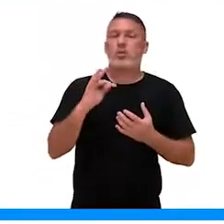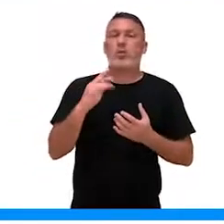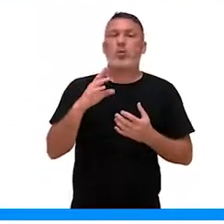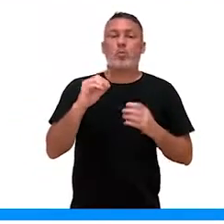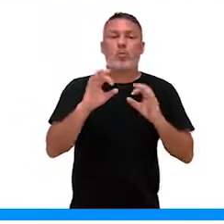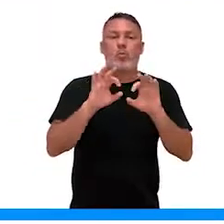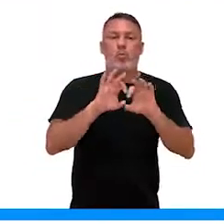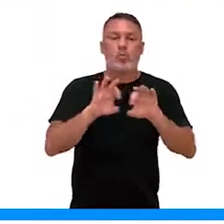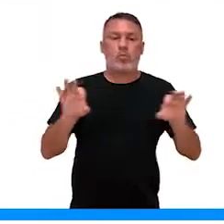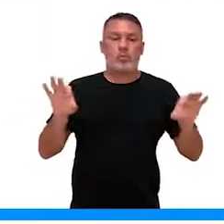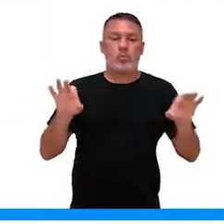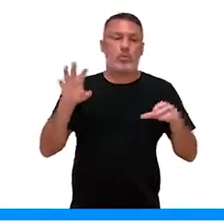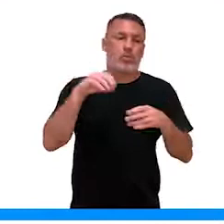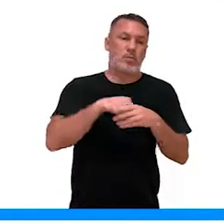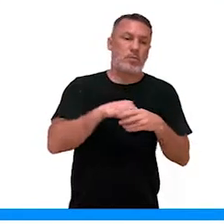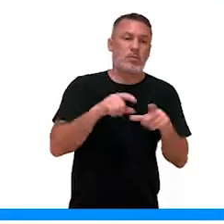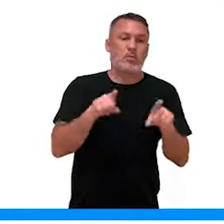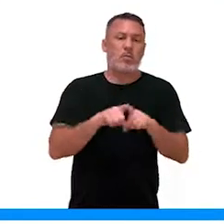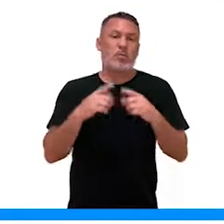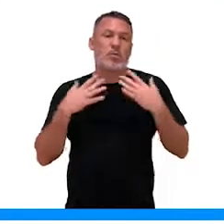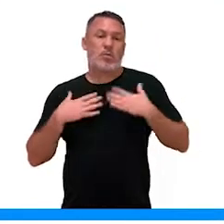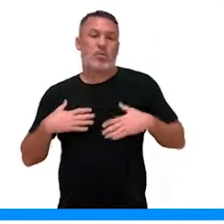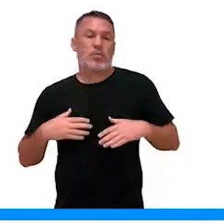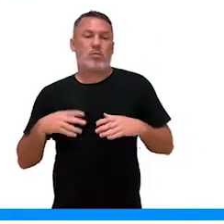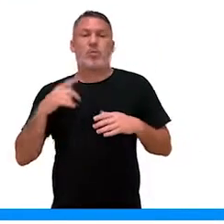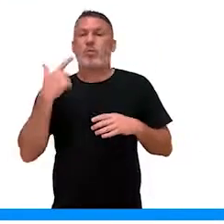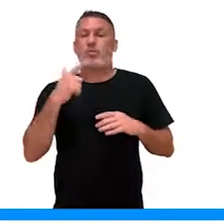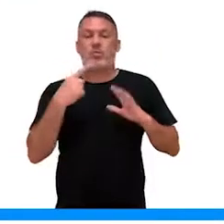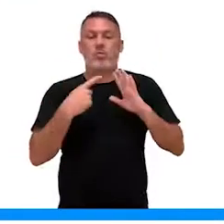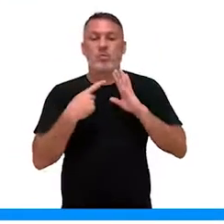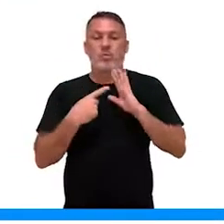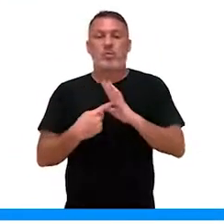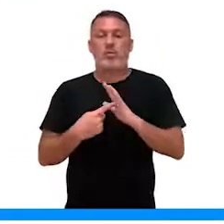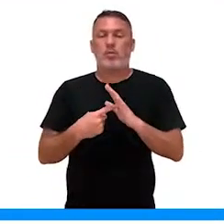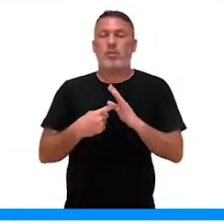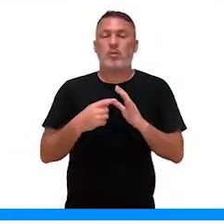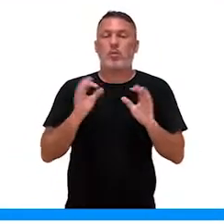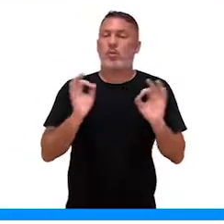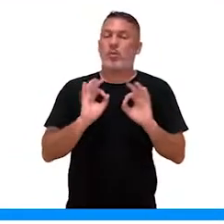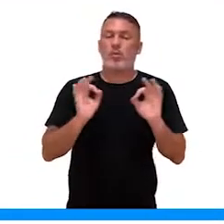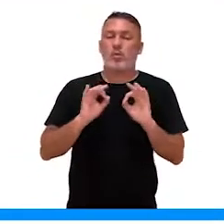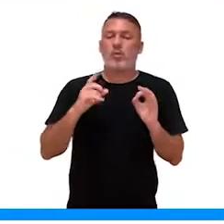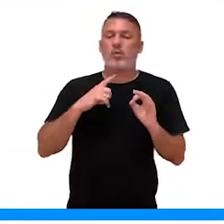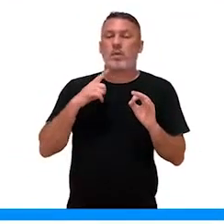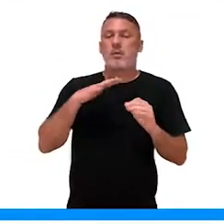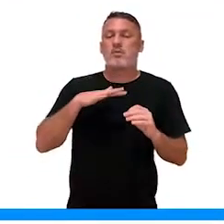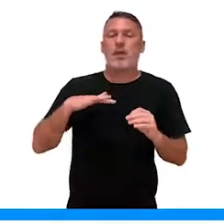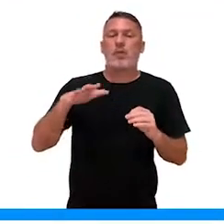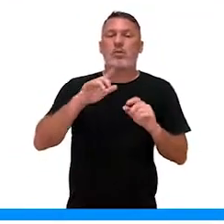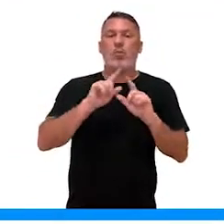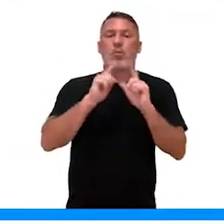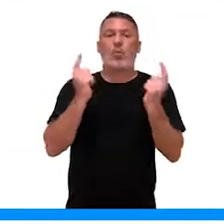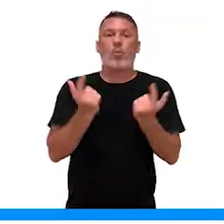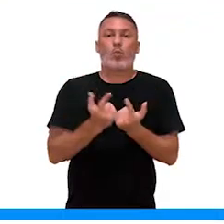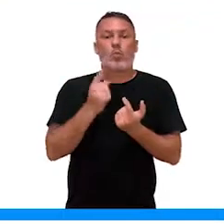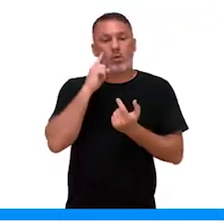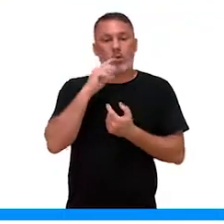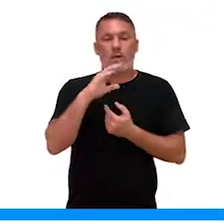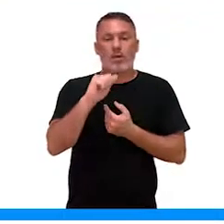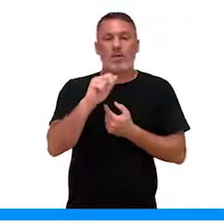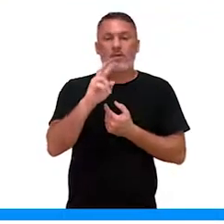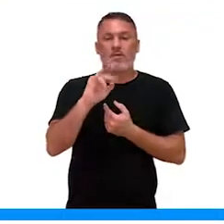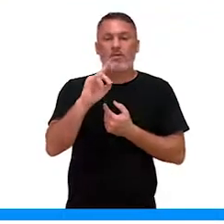meio e o corpo dele não apresenta aí nenhum tipo de espaço, né? Nenhuma cavidade